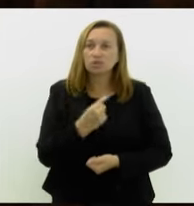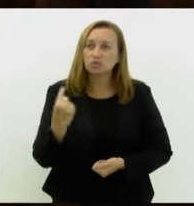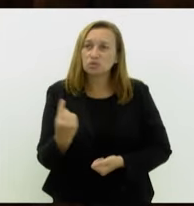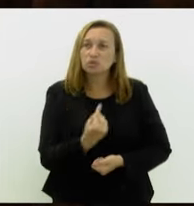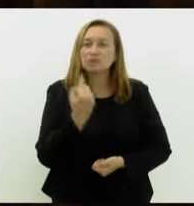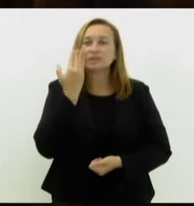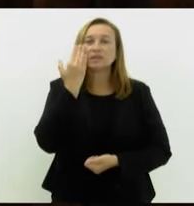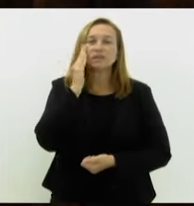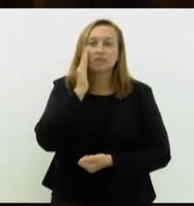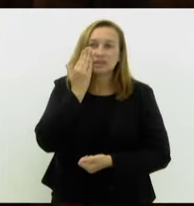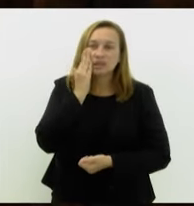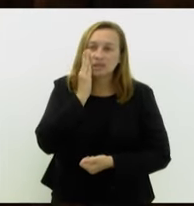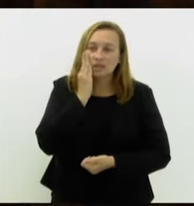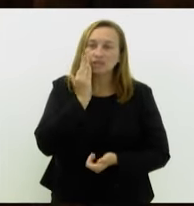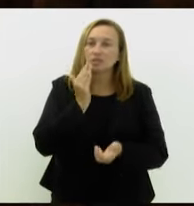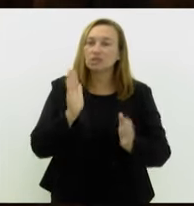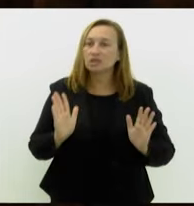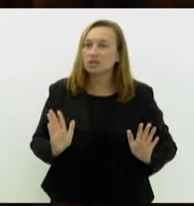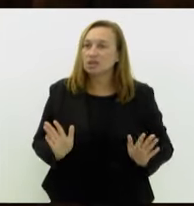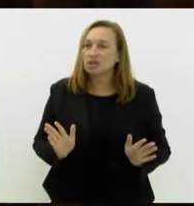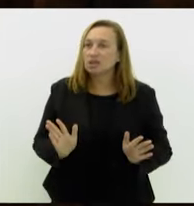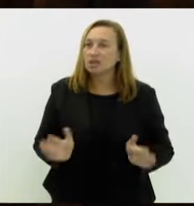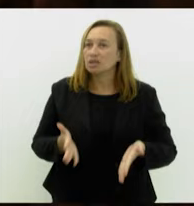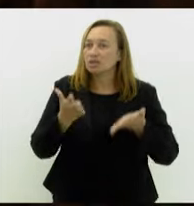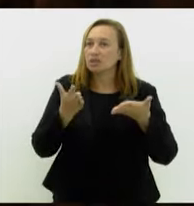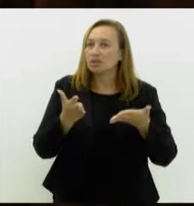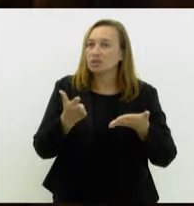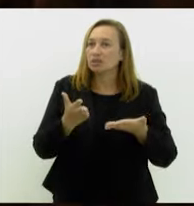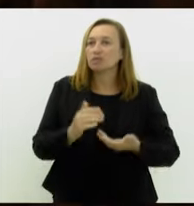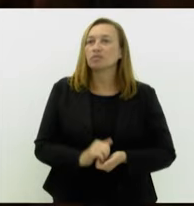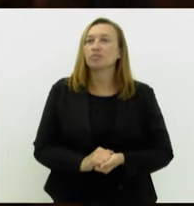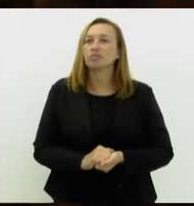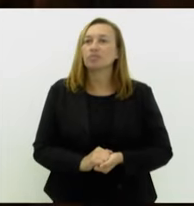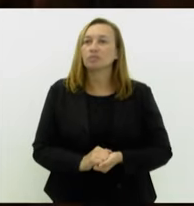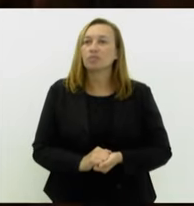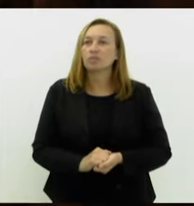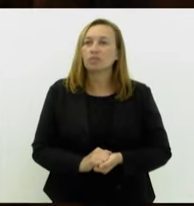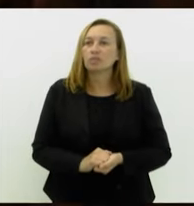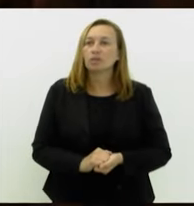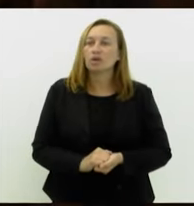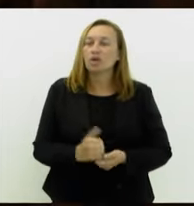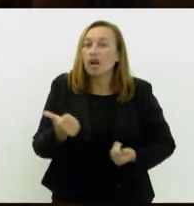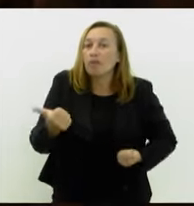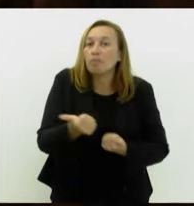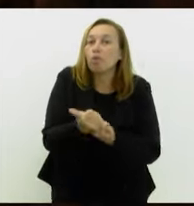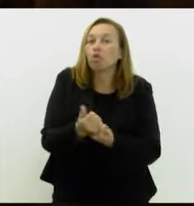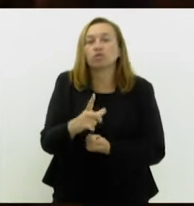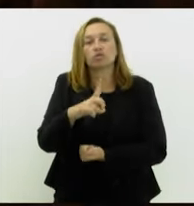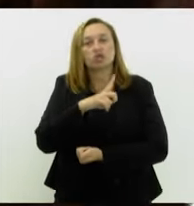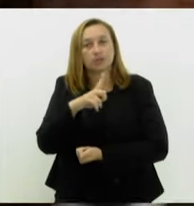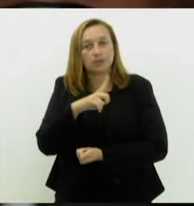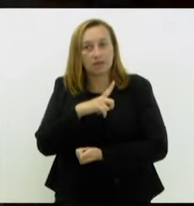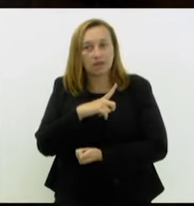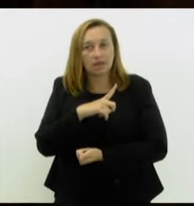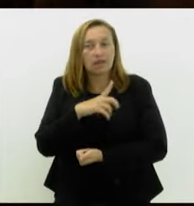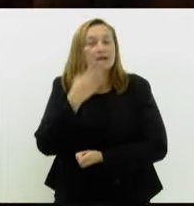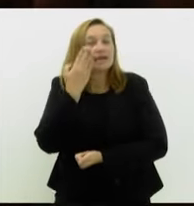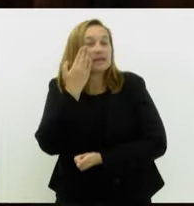compreendermos essas iniciativas e buscarmos apoio buscarmos